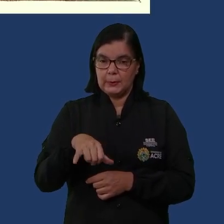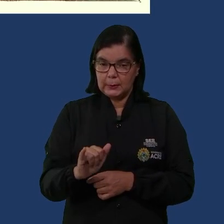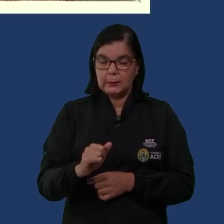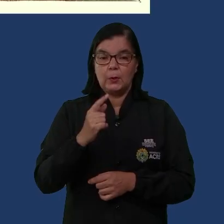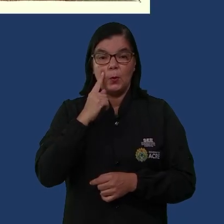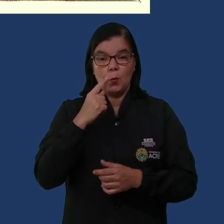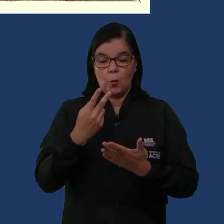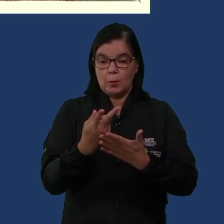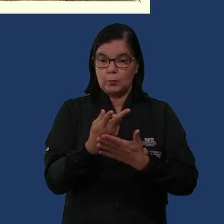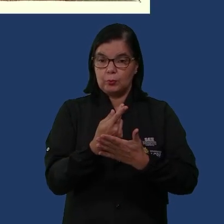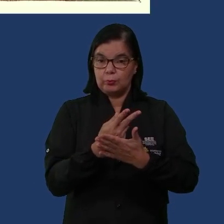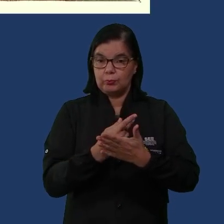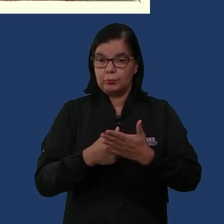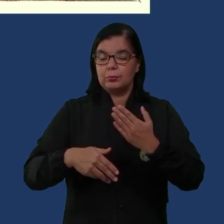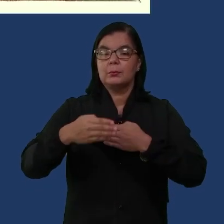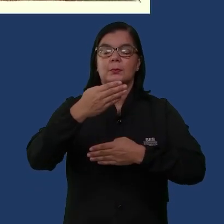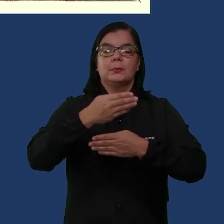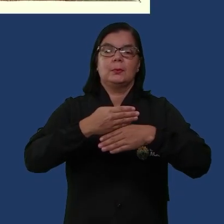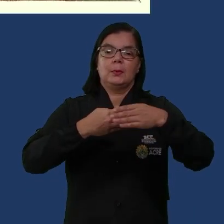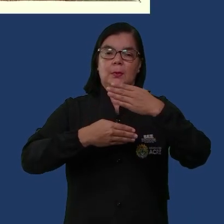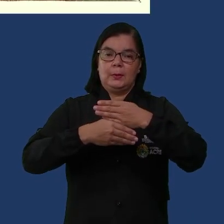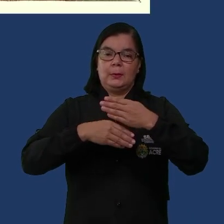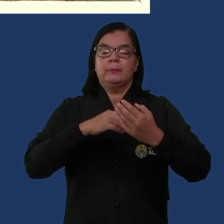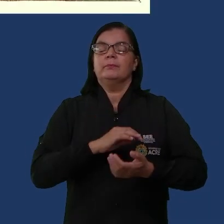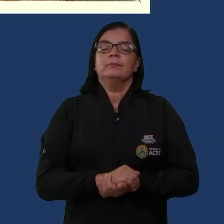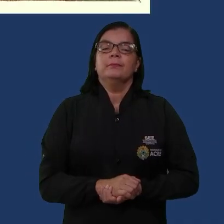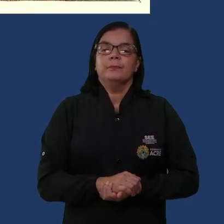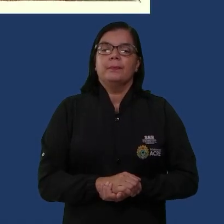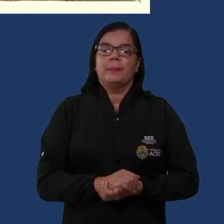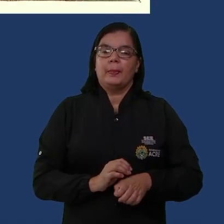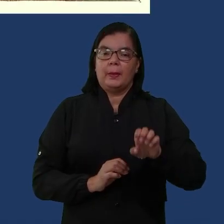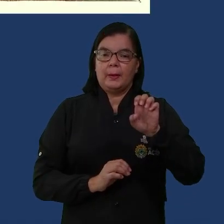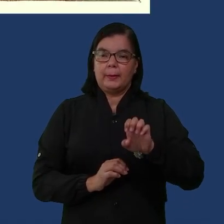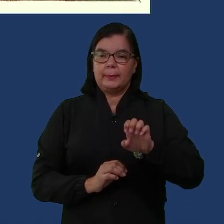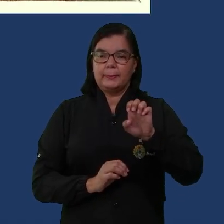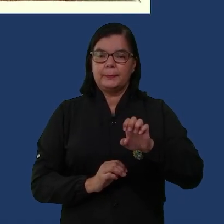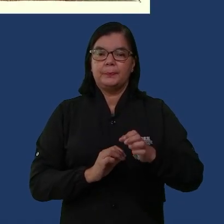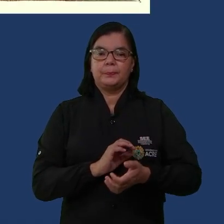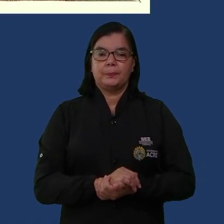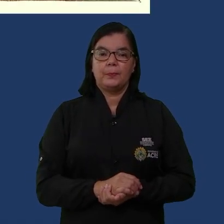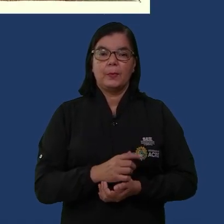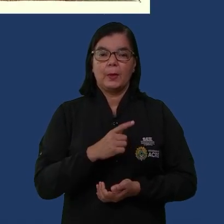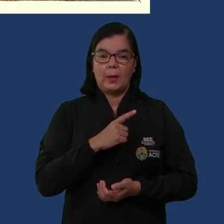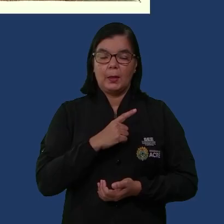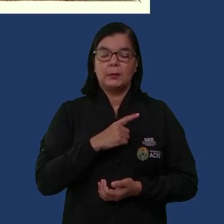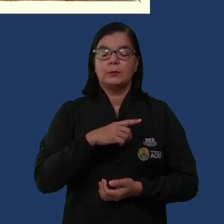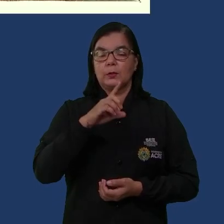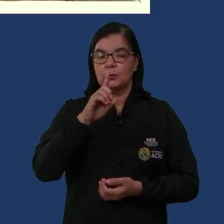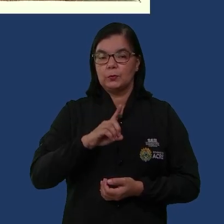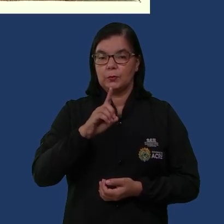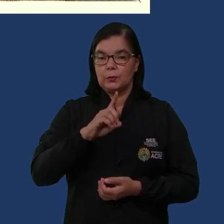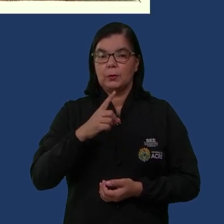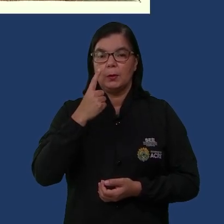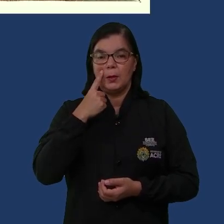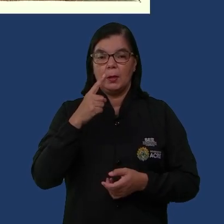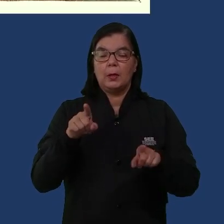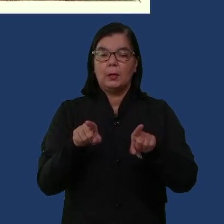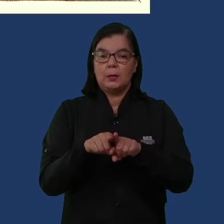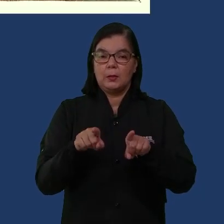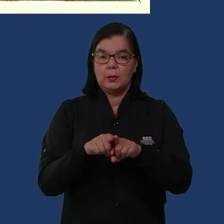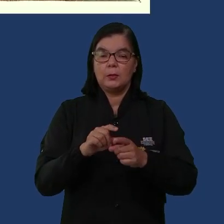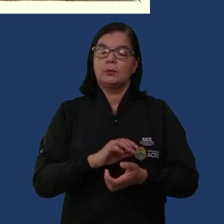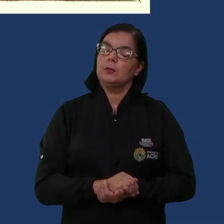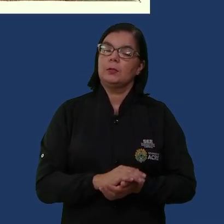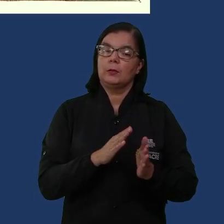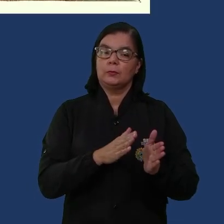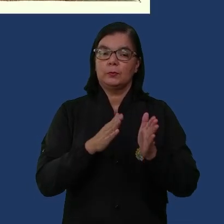grafite dessa obra aqui que está à sua esquerda, essa aqui, ó. Ela, à sua direita, aliás. Essa aqui é a paródia